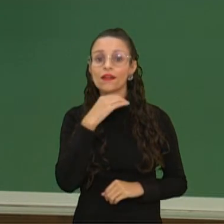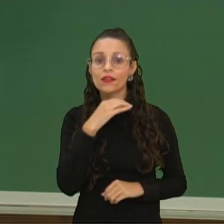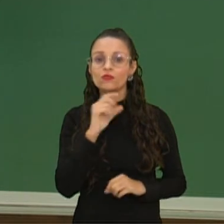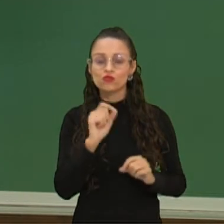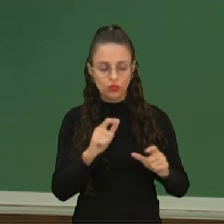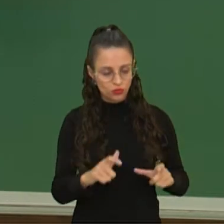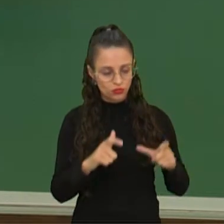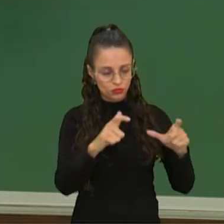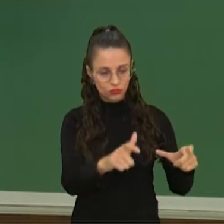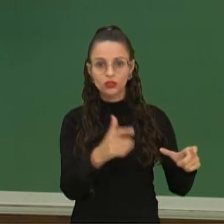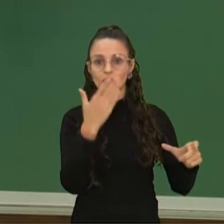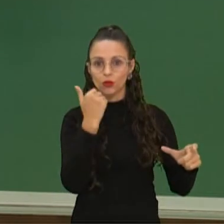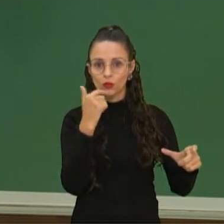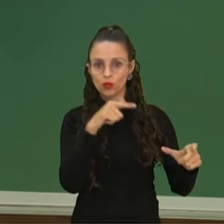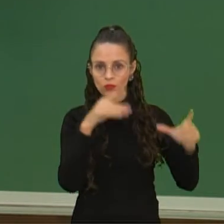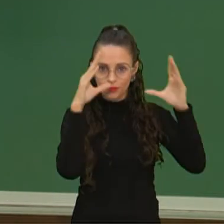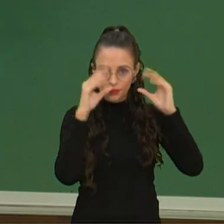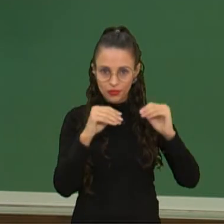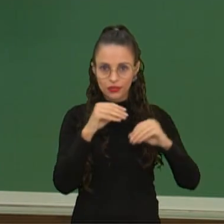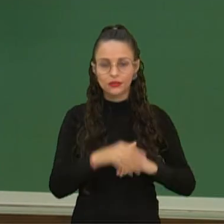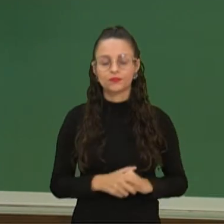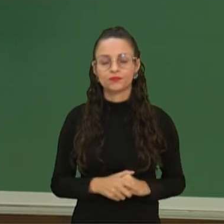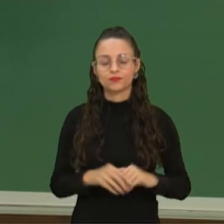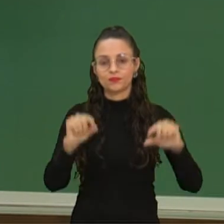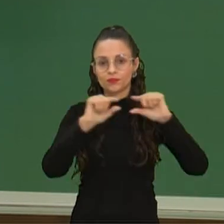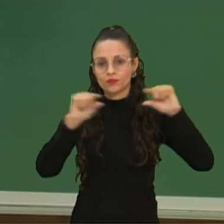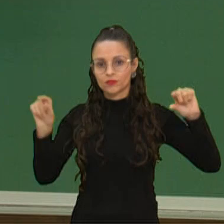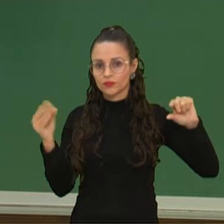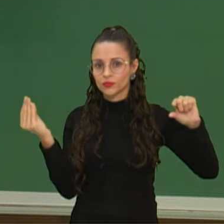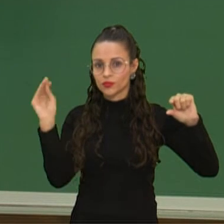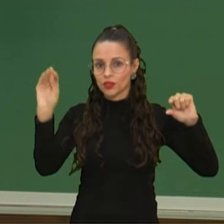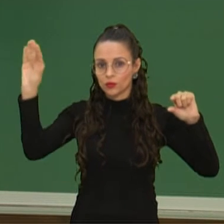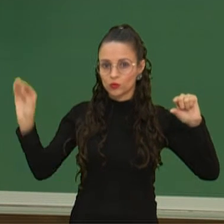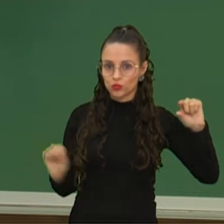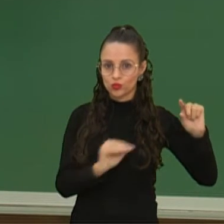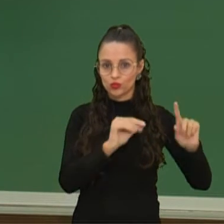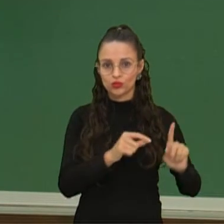jantar. Então, o objeto vira sujeito da frase. A